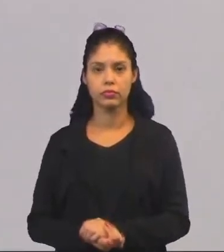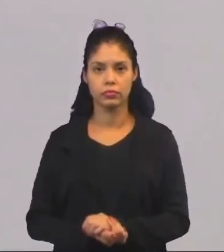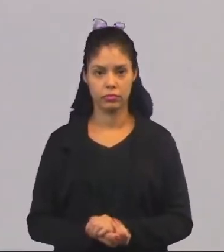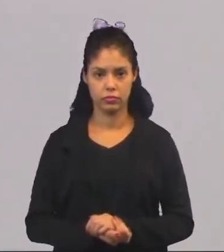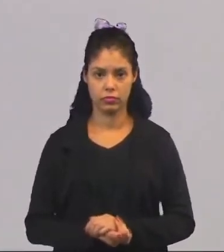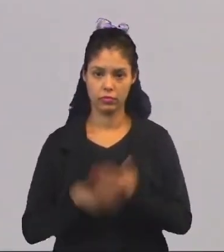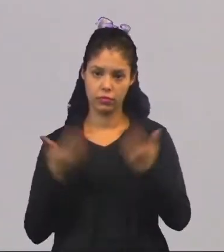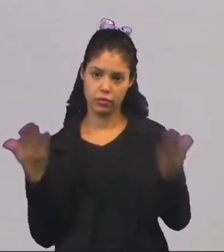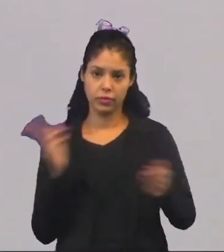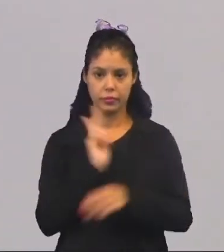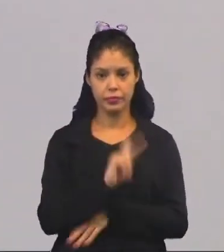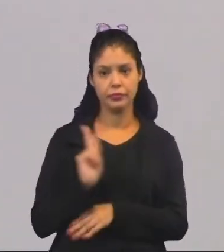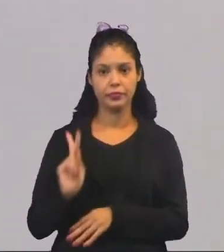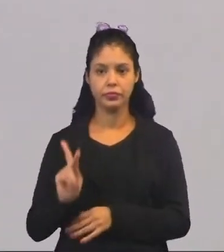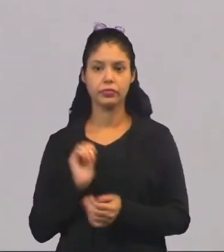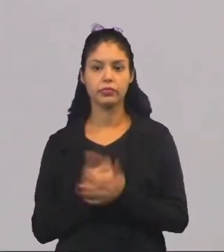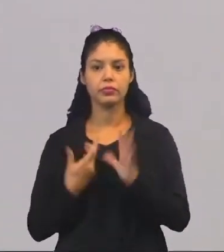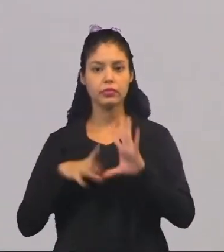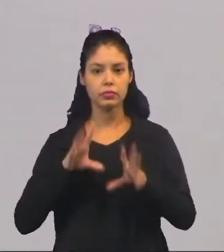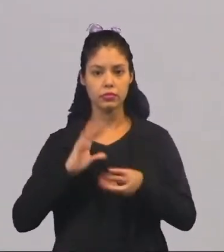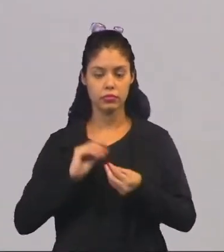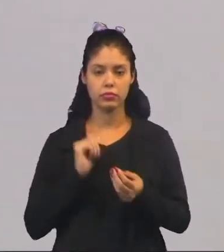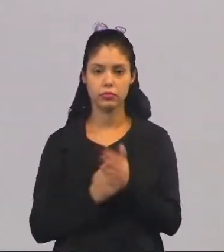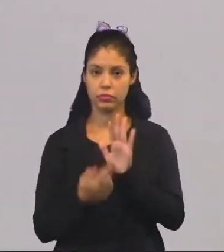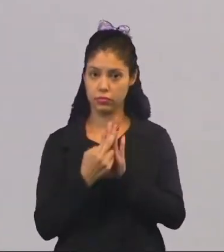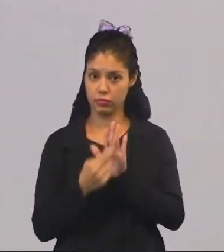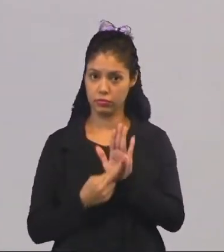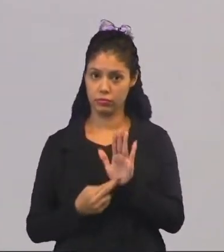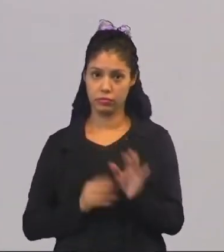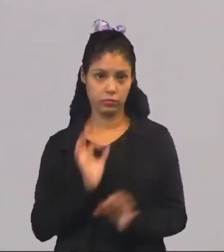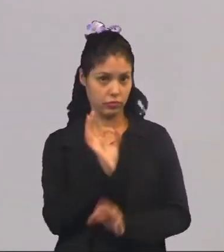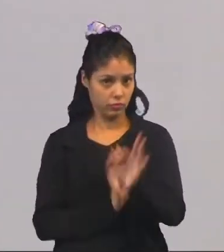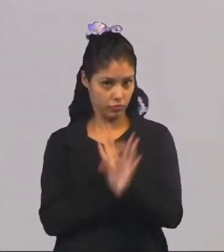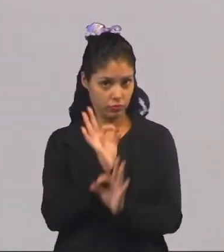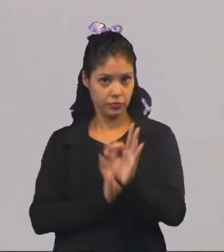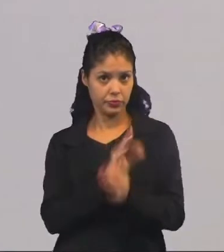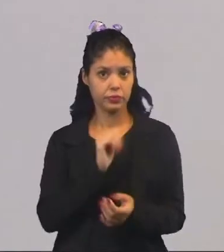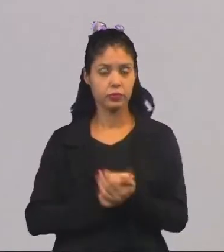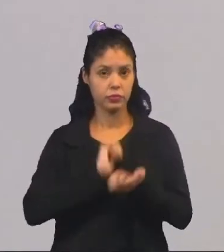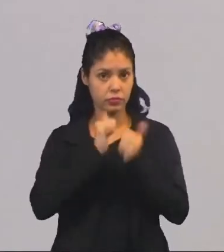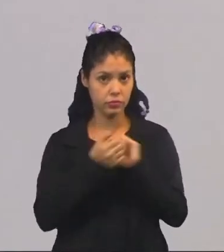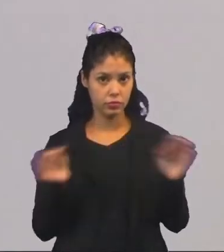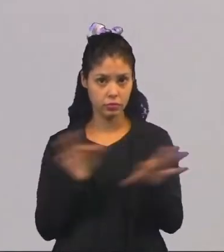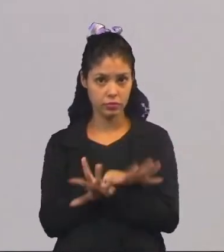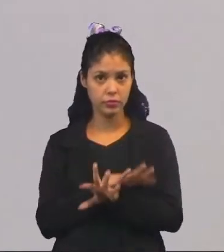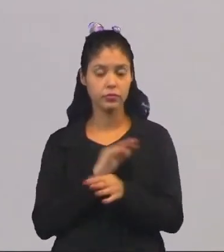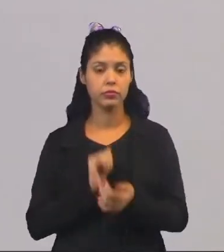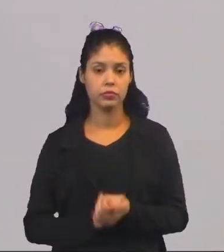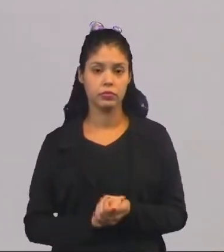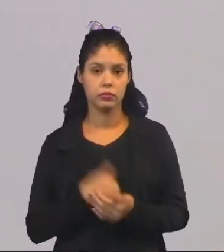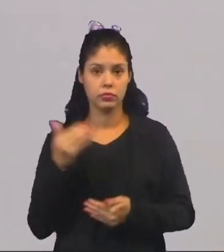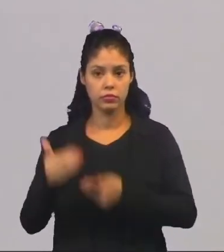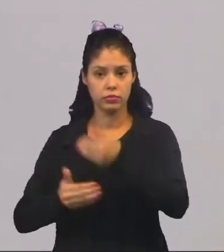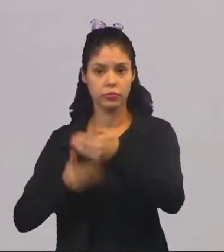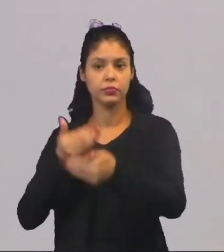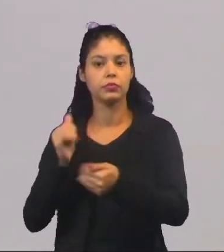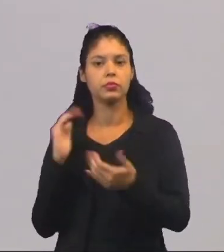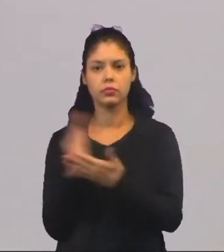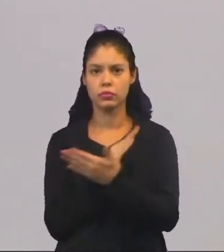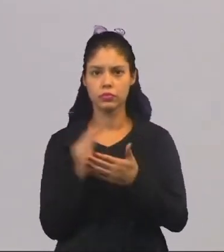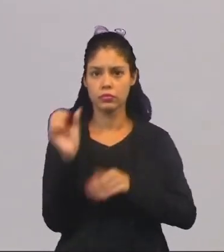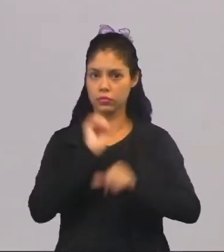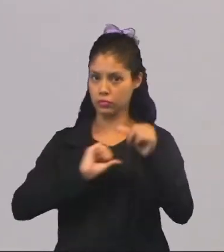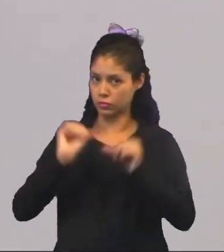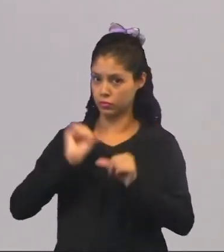Então, professor, resume, as regras servem para organizar. O esporte acaba evoluindo, então algumas regras